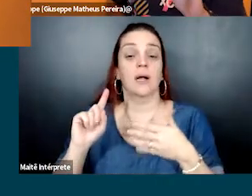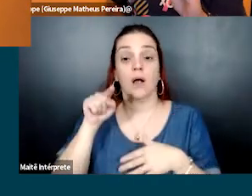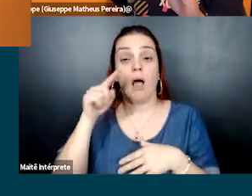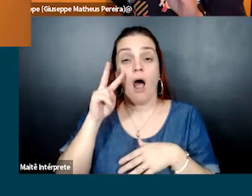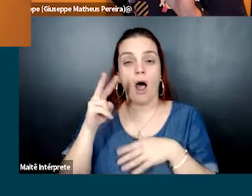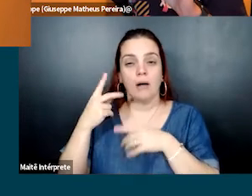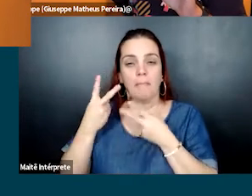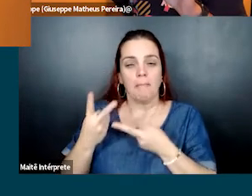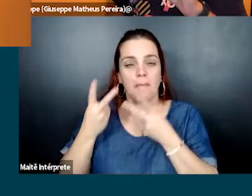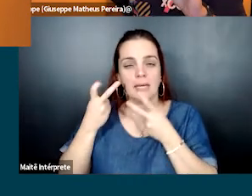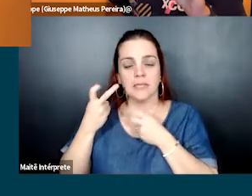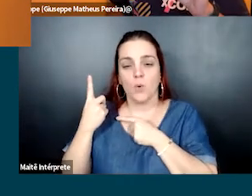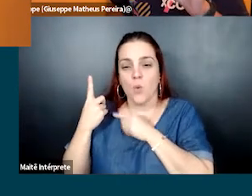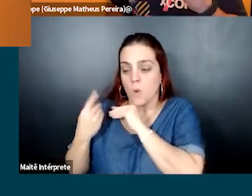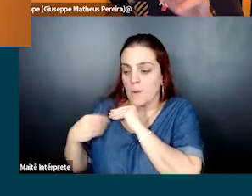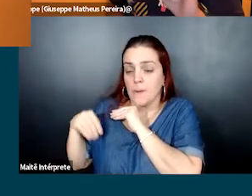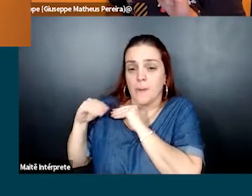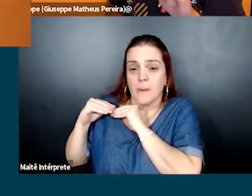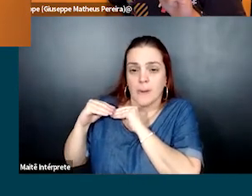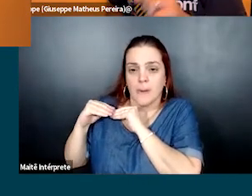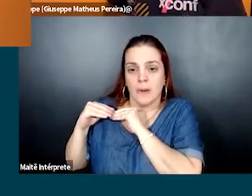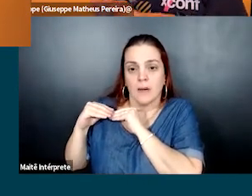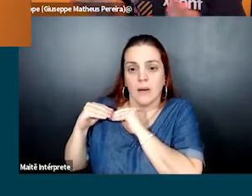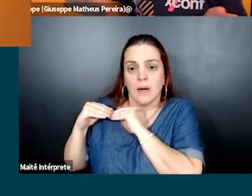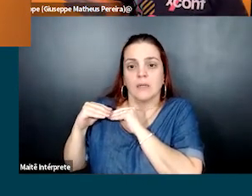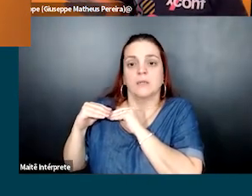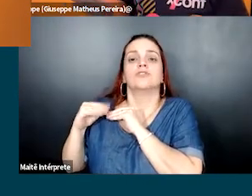vai perceber que, às vezes, adicionar um componente novo